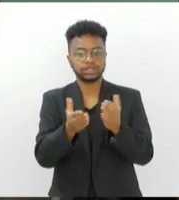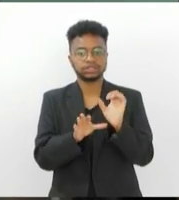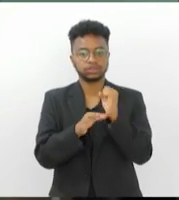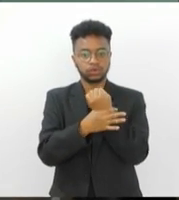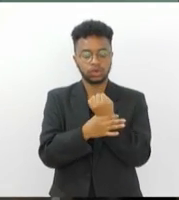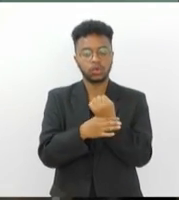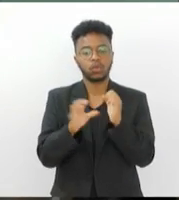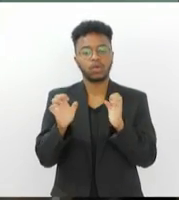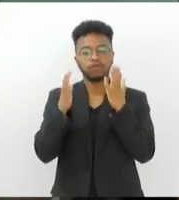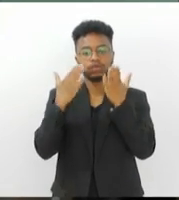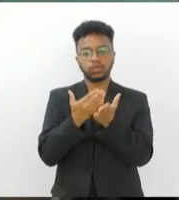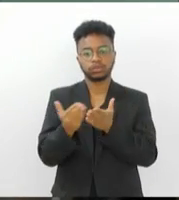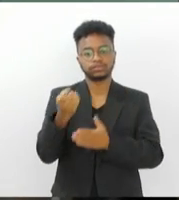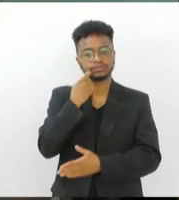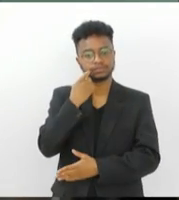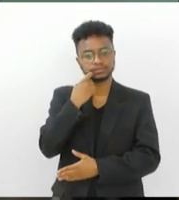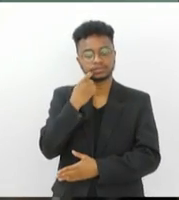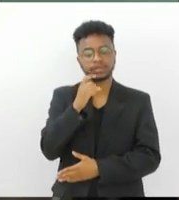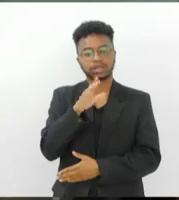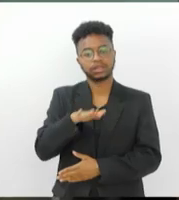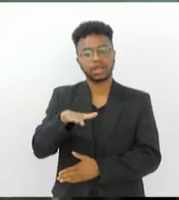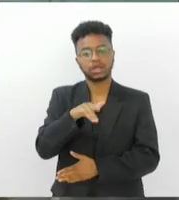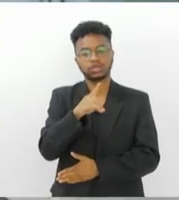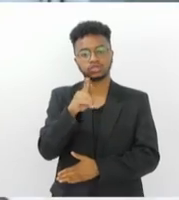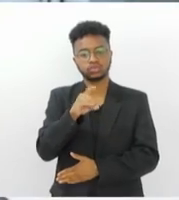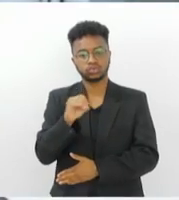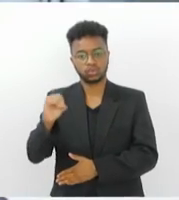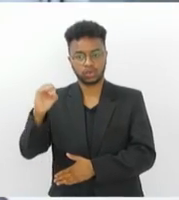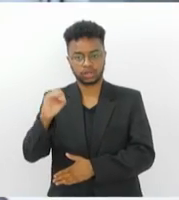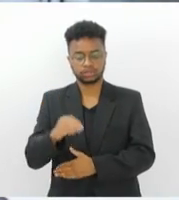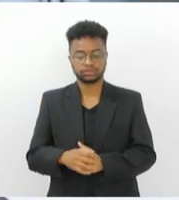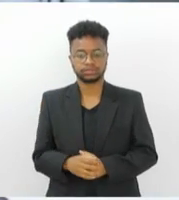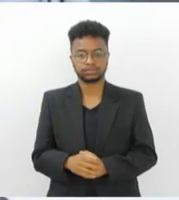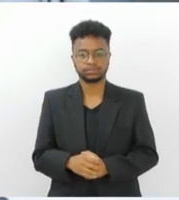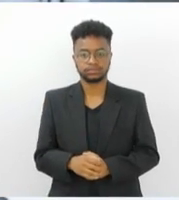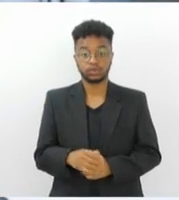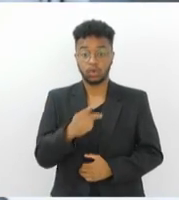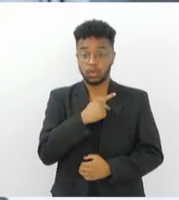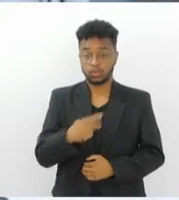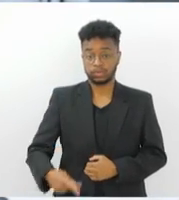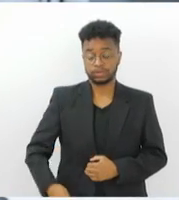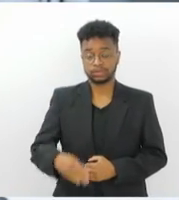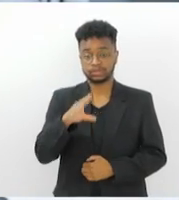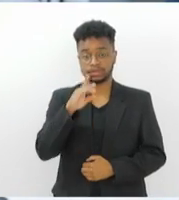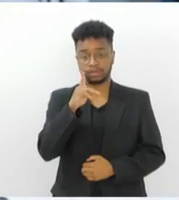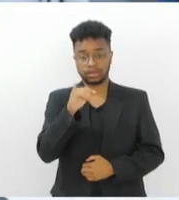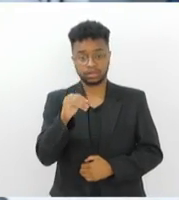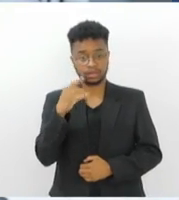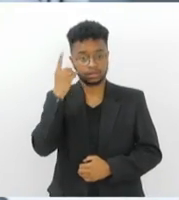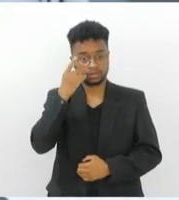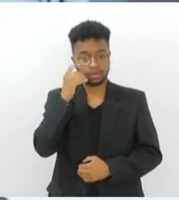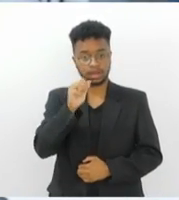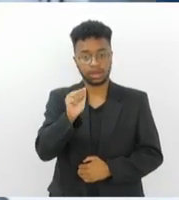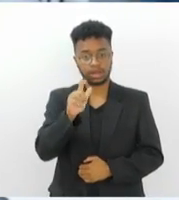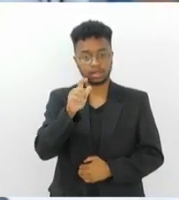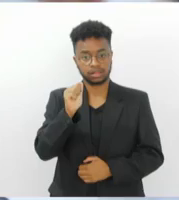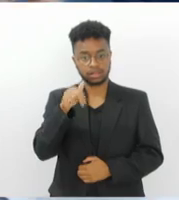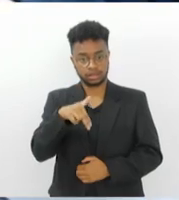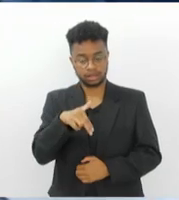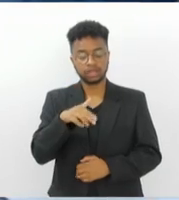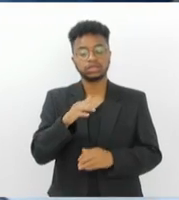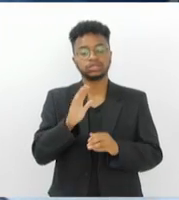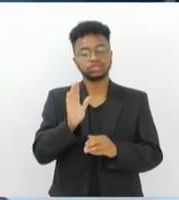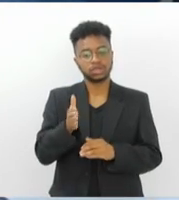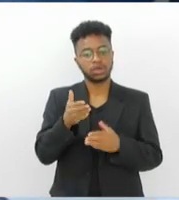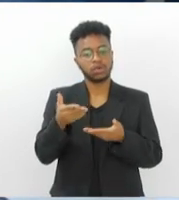começa na sexta-feira na zona oeste da cidade de acordo com o presidente da CPI Deputado Alan Lopes todos foram